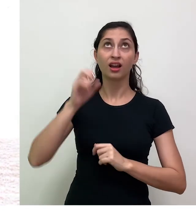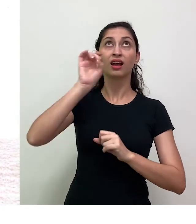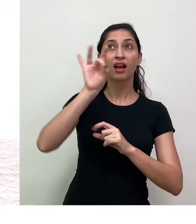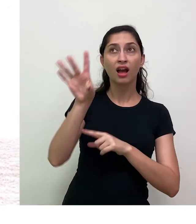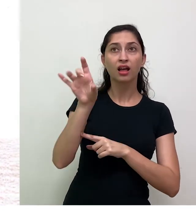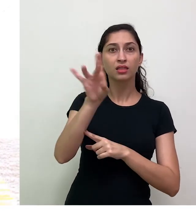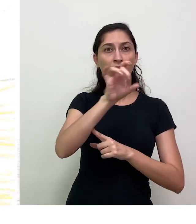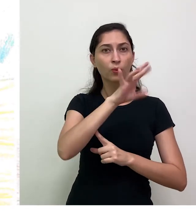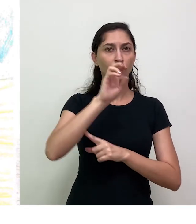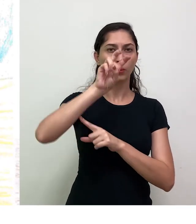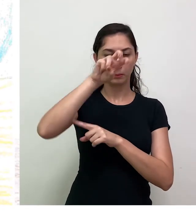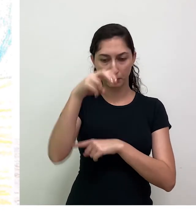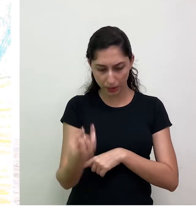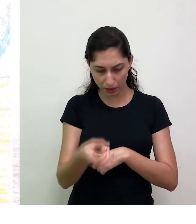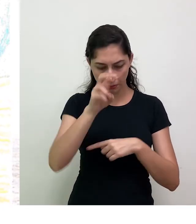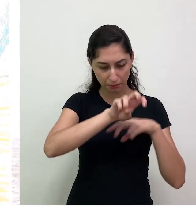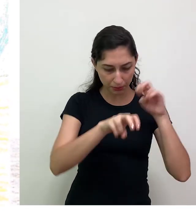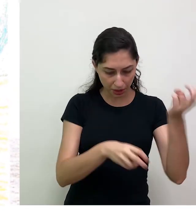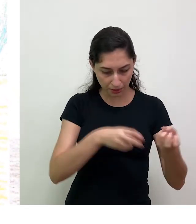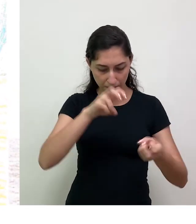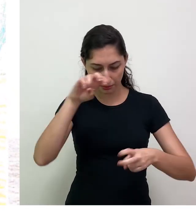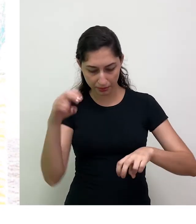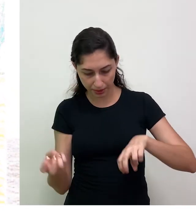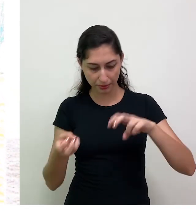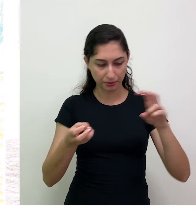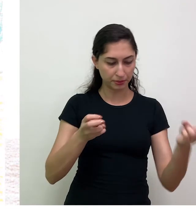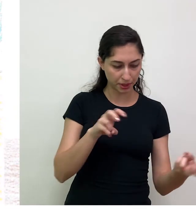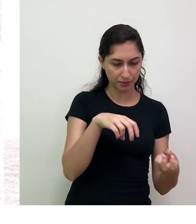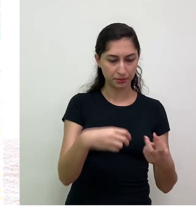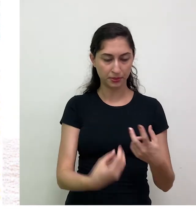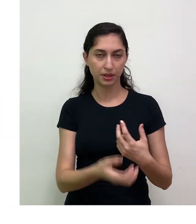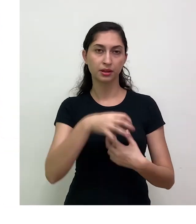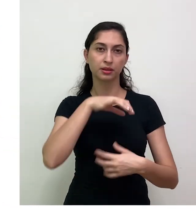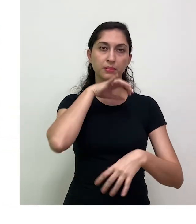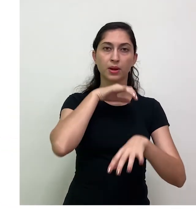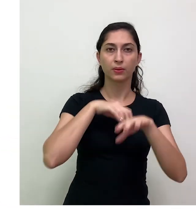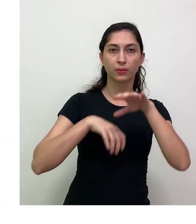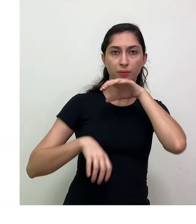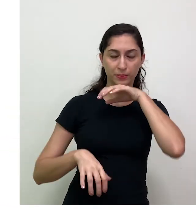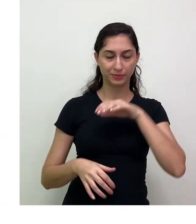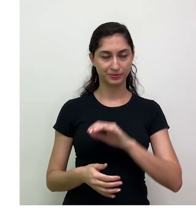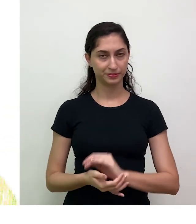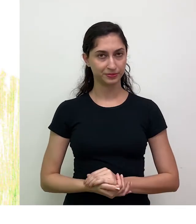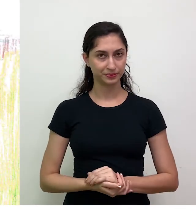assim que, um por um, eles se transformaram em bichos.